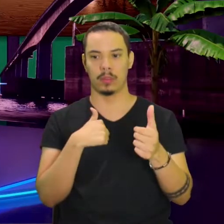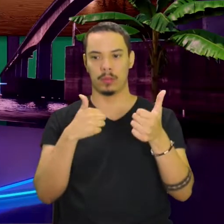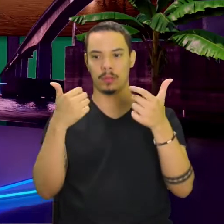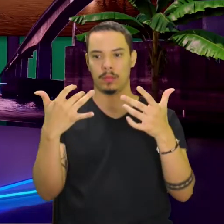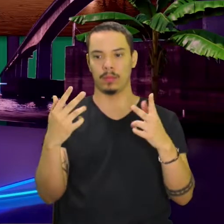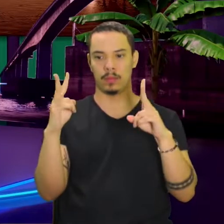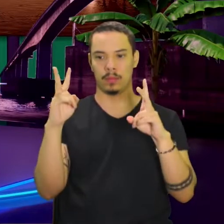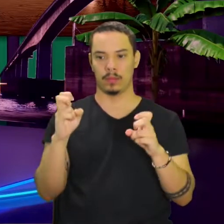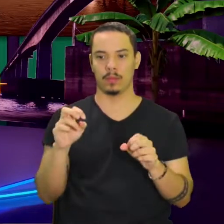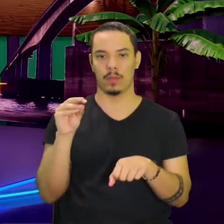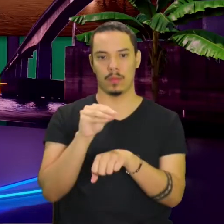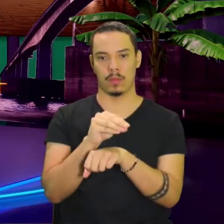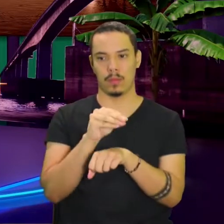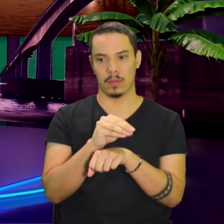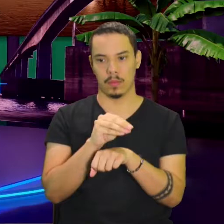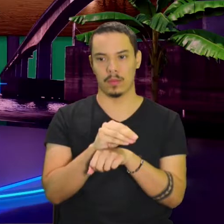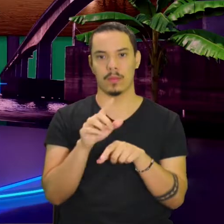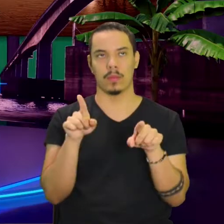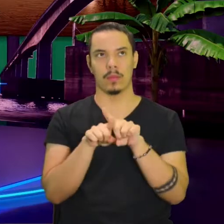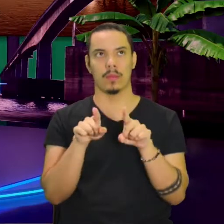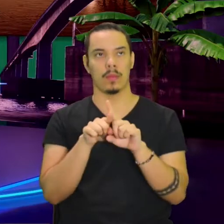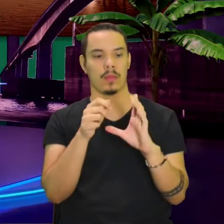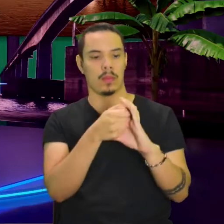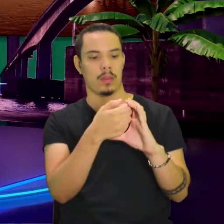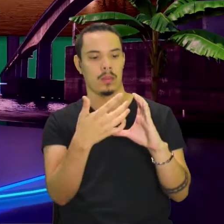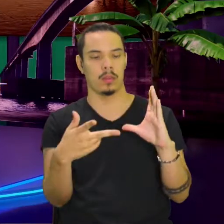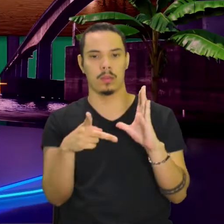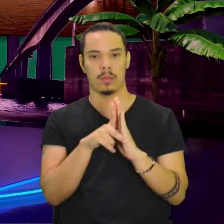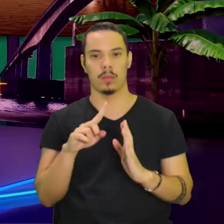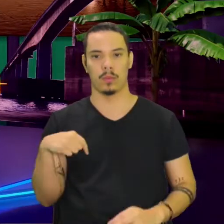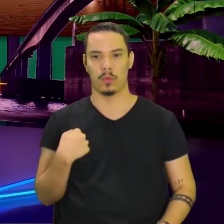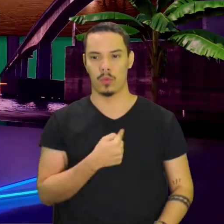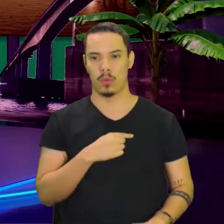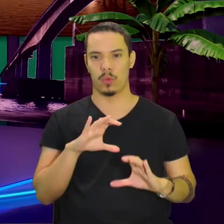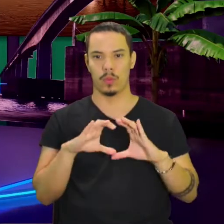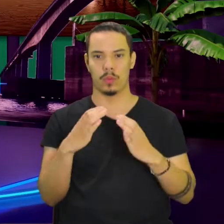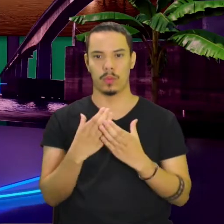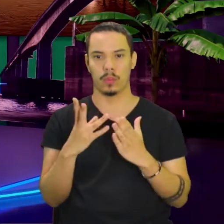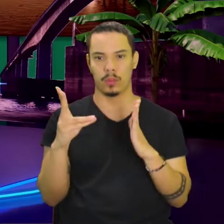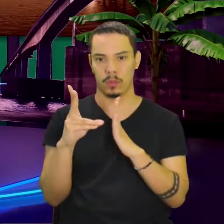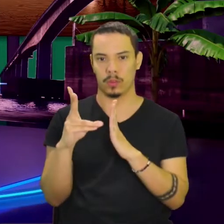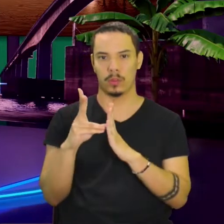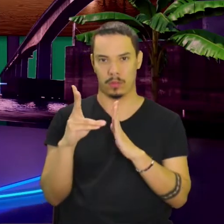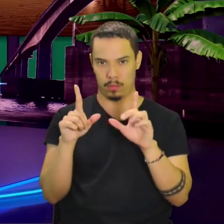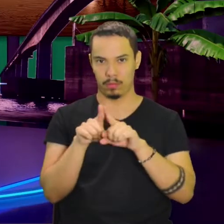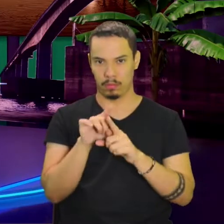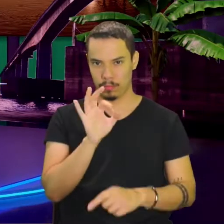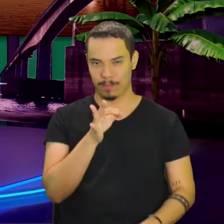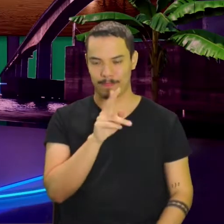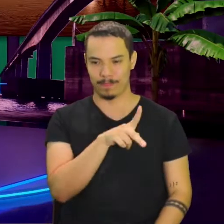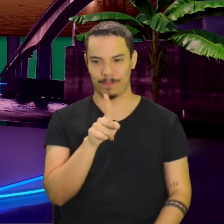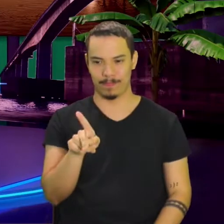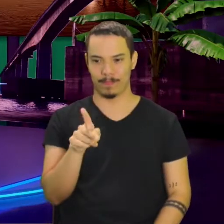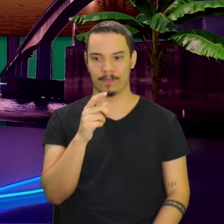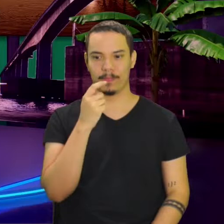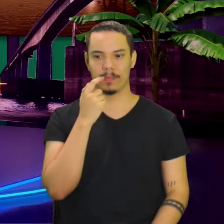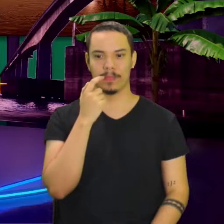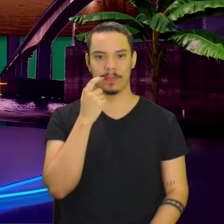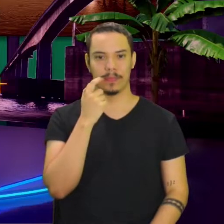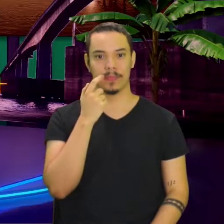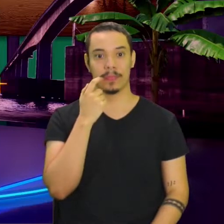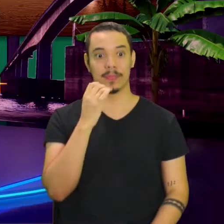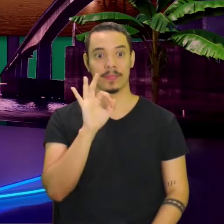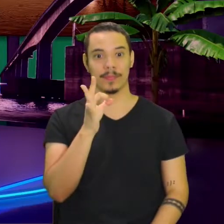de conservação, mais características sobre as nossas comunidades indígenas. Não é isso, professor? É isso aí. E aí, pessoal, tudo